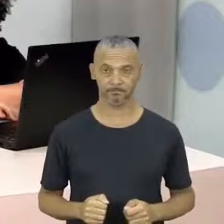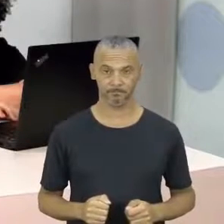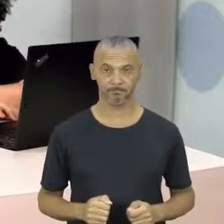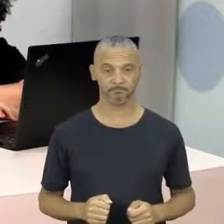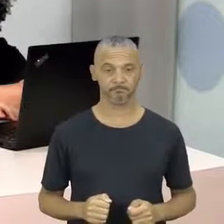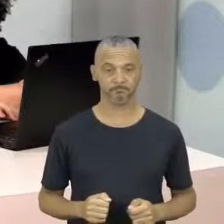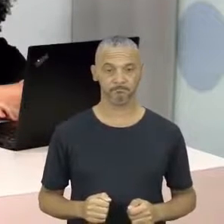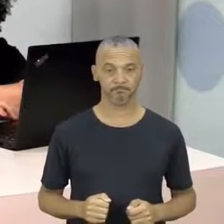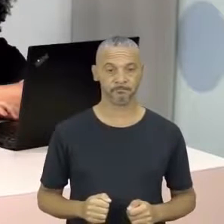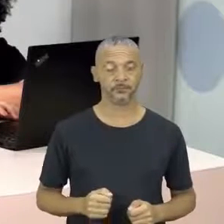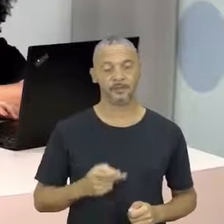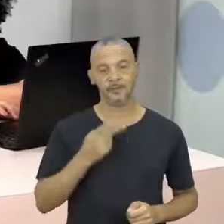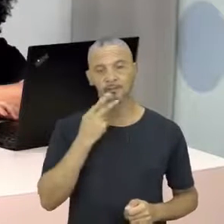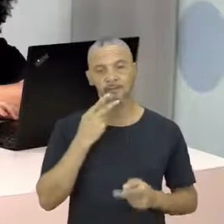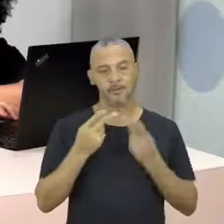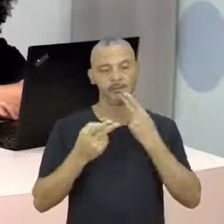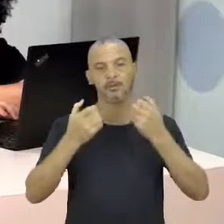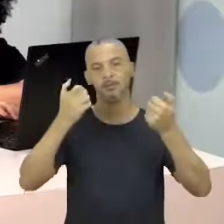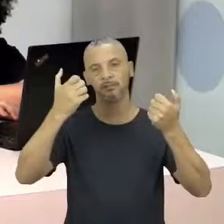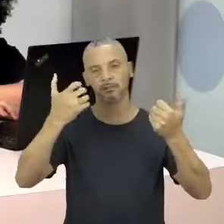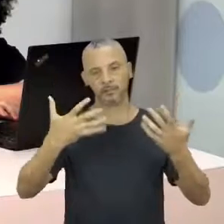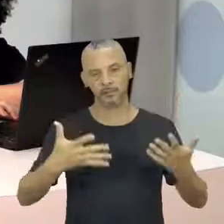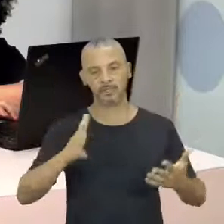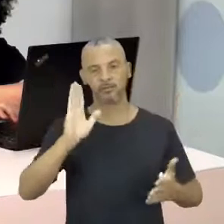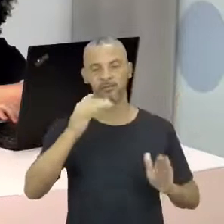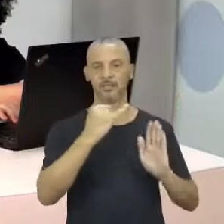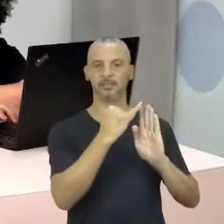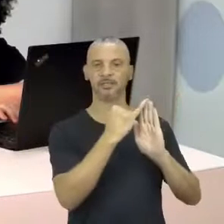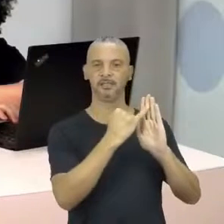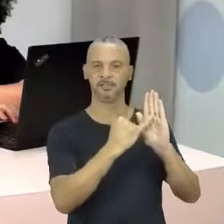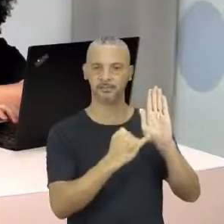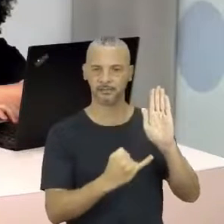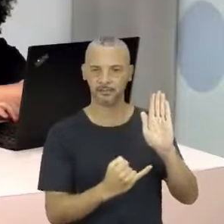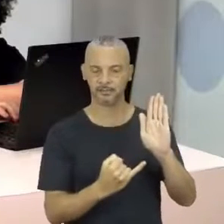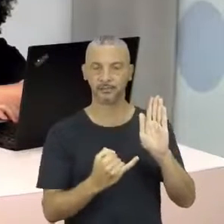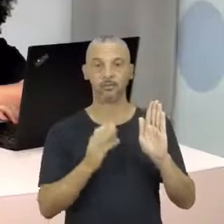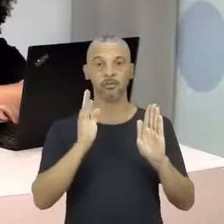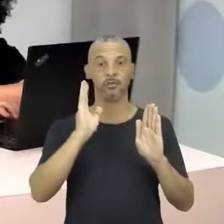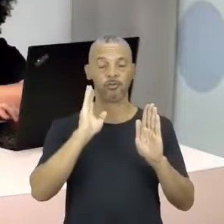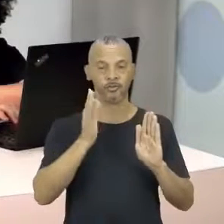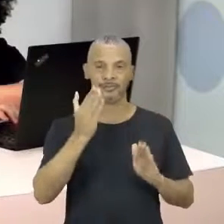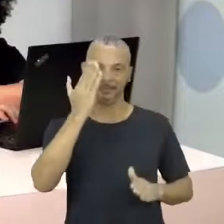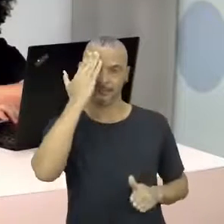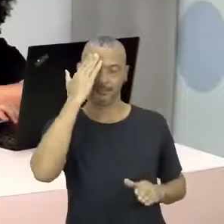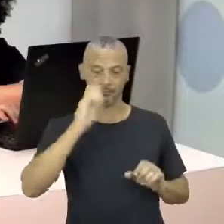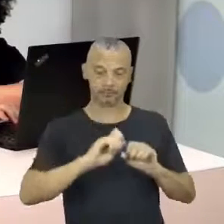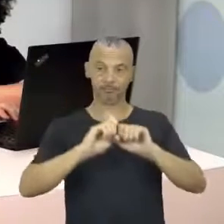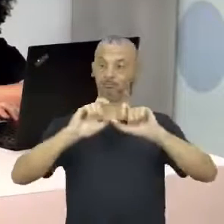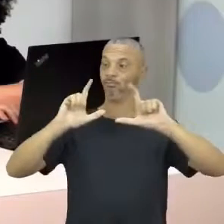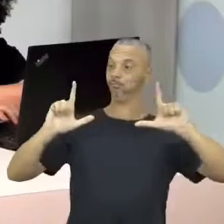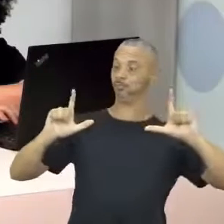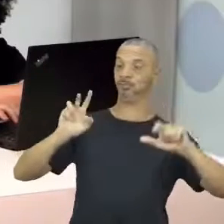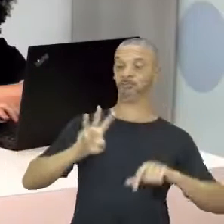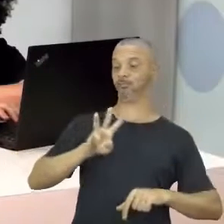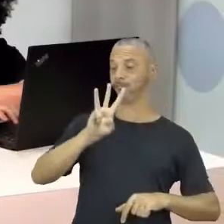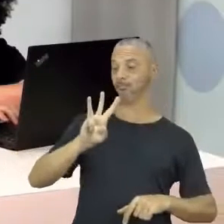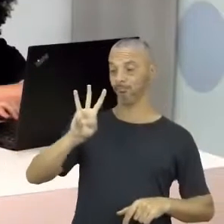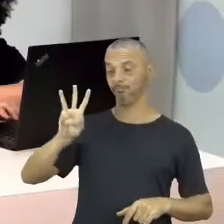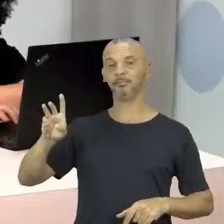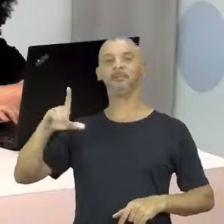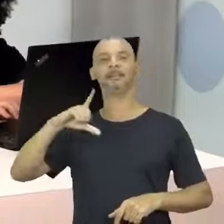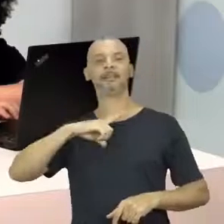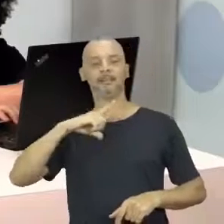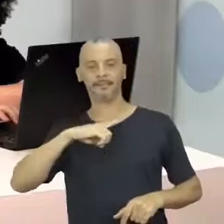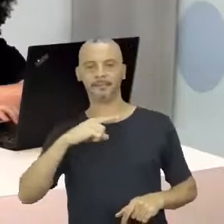Eu acho que a gente falou agora para vocês da inscrição. Como está aberto agora, eu sei que vocês estão acessando e tem muitas dúvidas